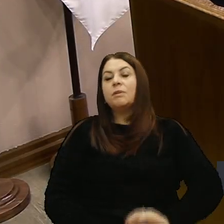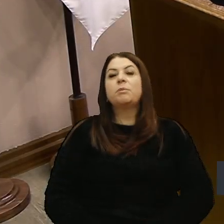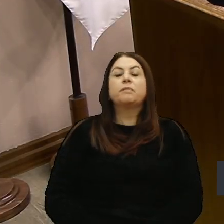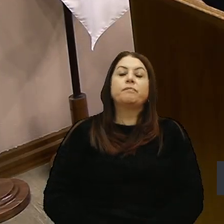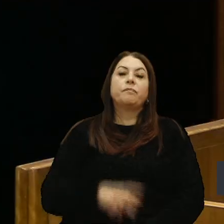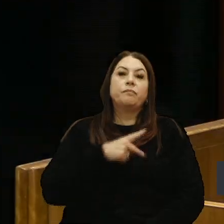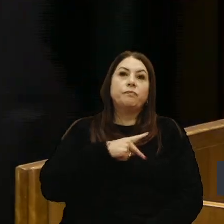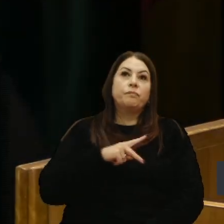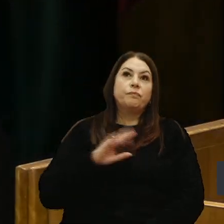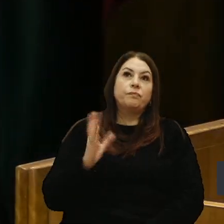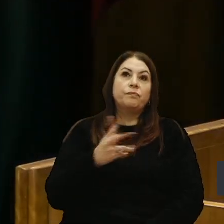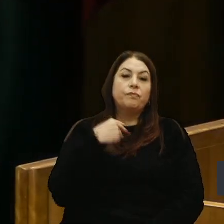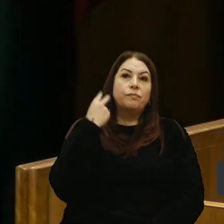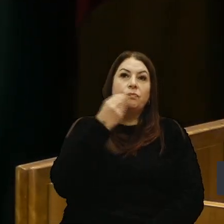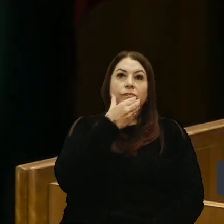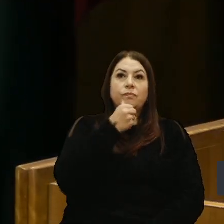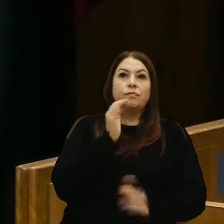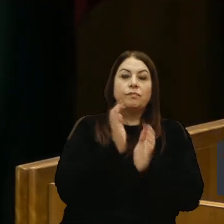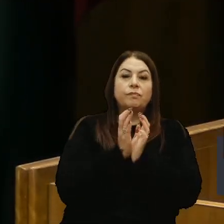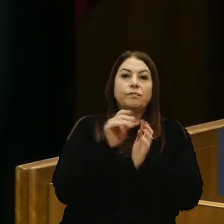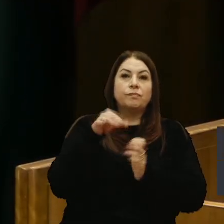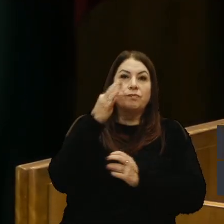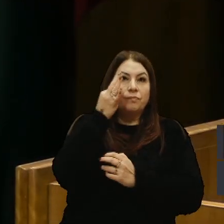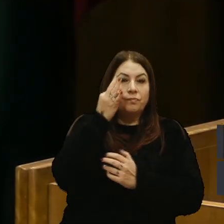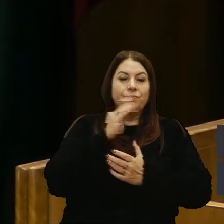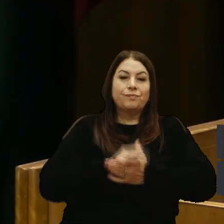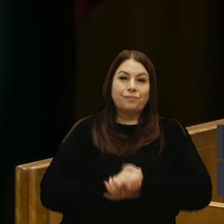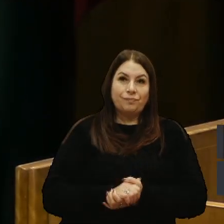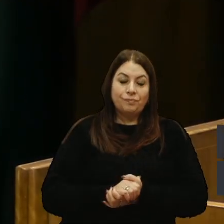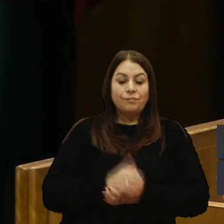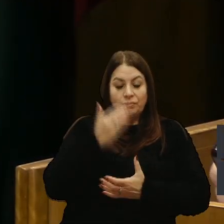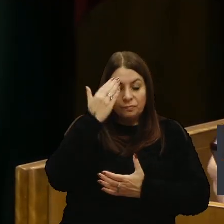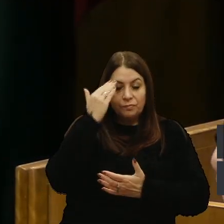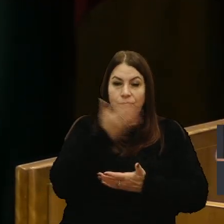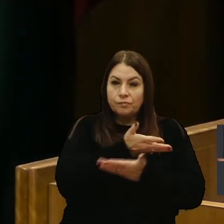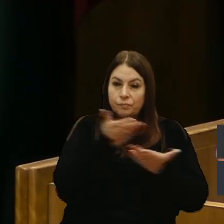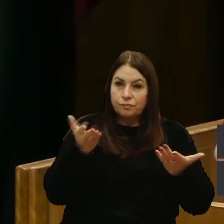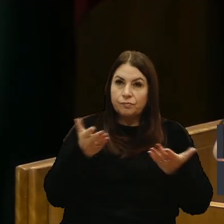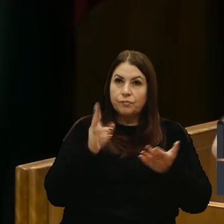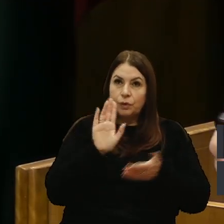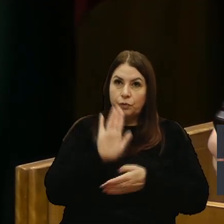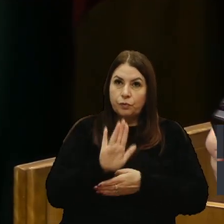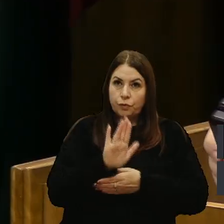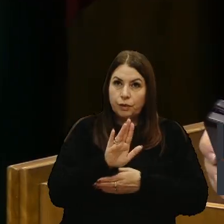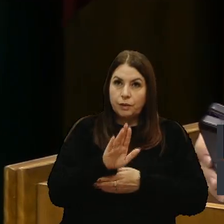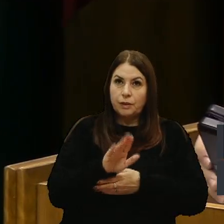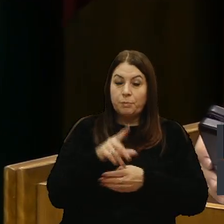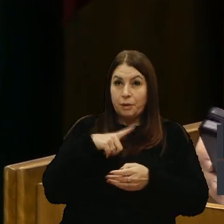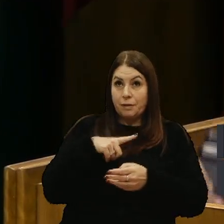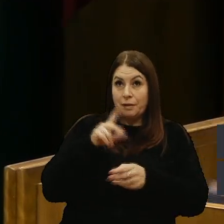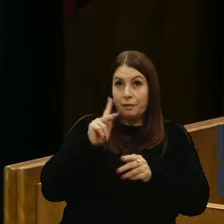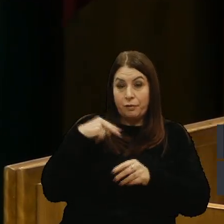Senhor presidente, nobres colegas aqui presentes, agradeço a todos por permanecerem da quórum.